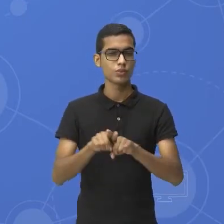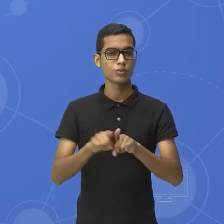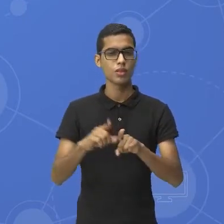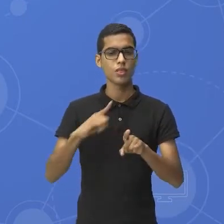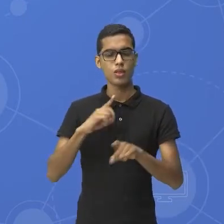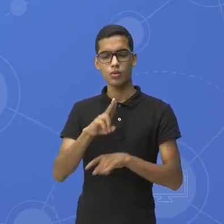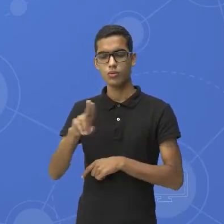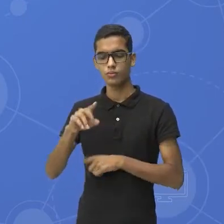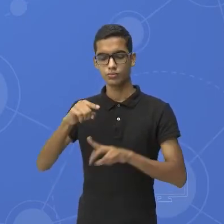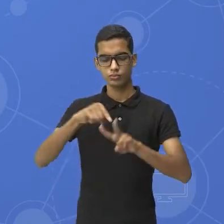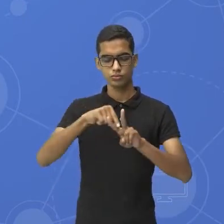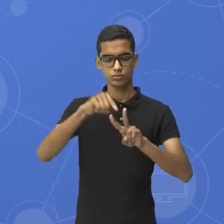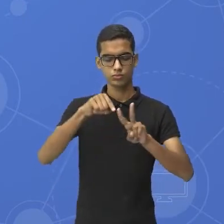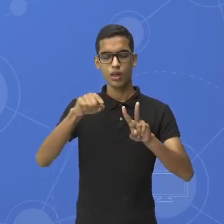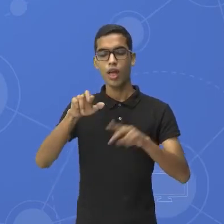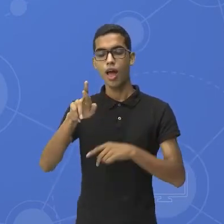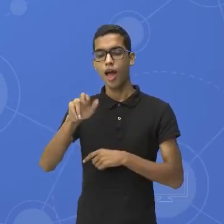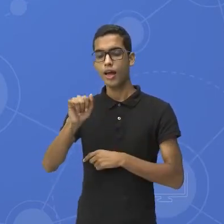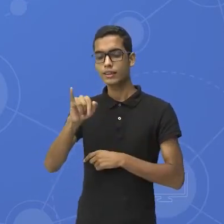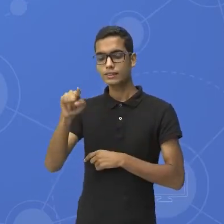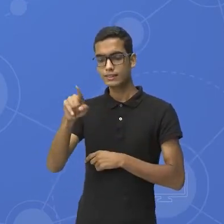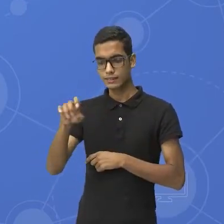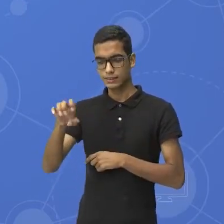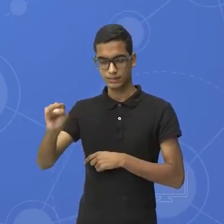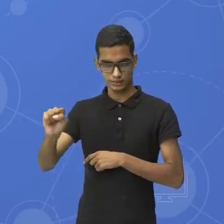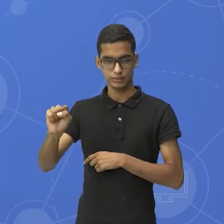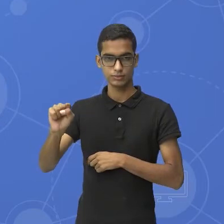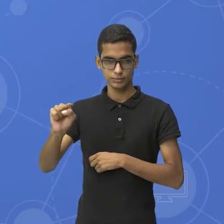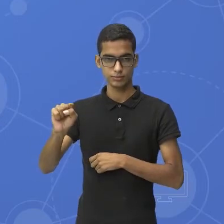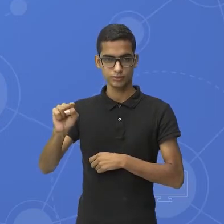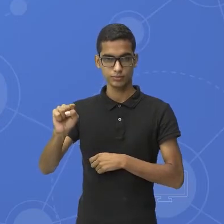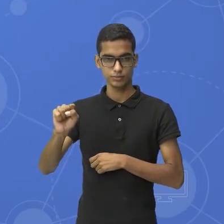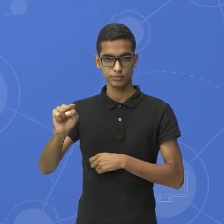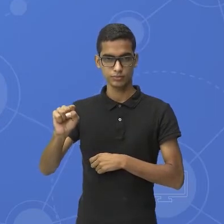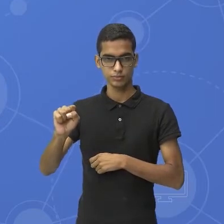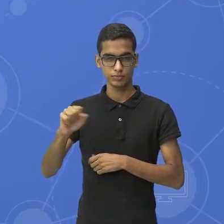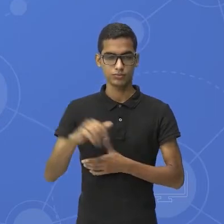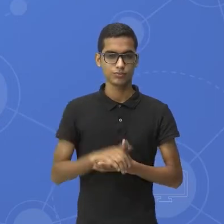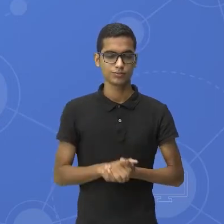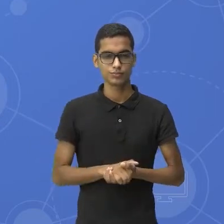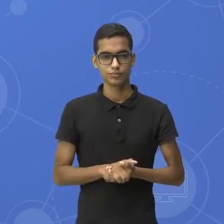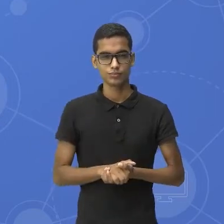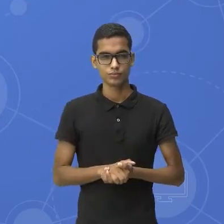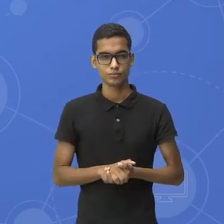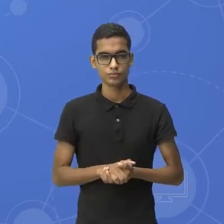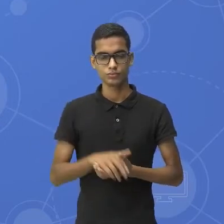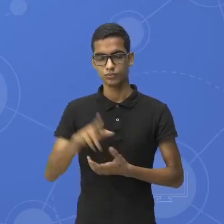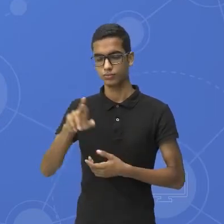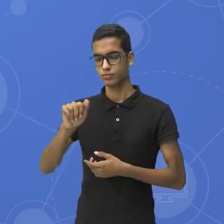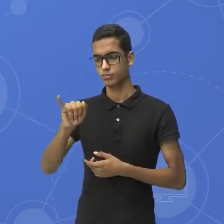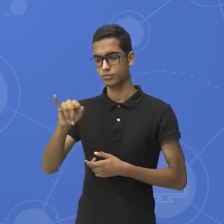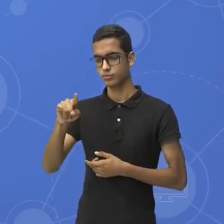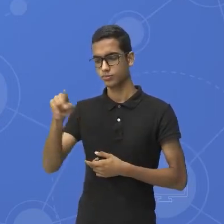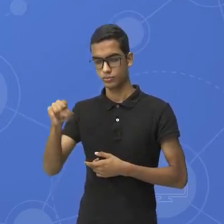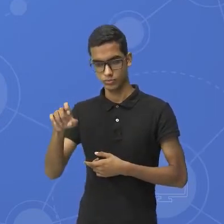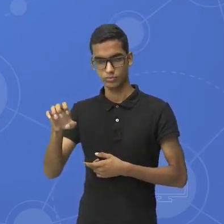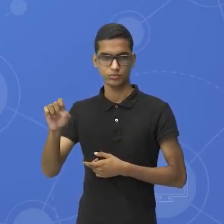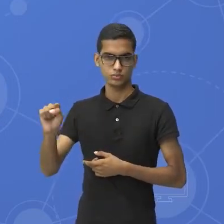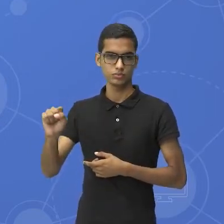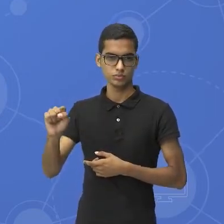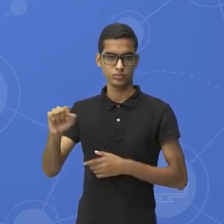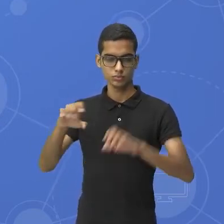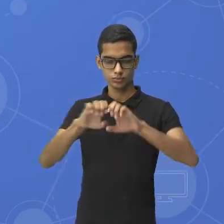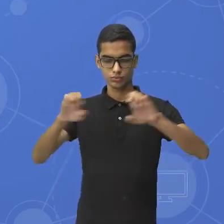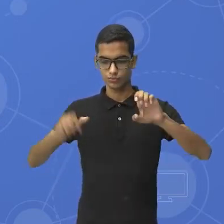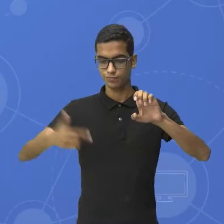de raízes, tá? Então, você já sabe, raiz de uma equação do segundo grau, ou raízes de uma equação do